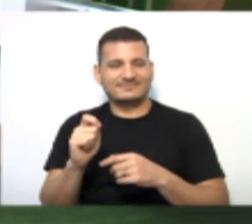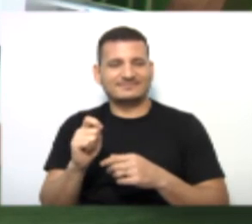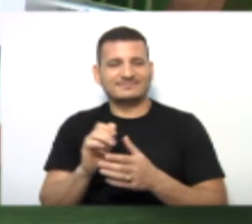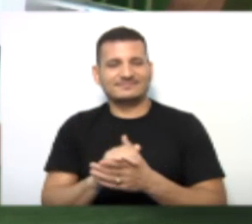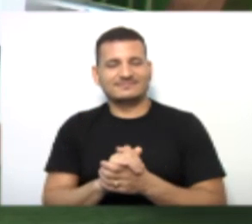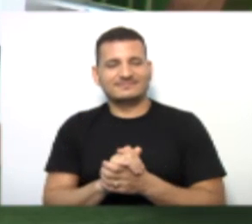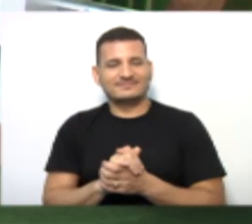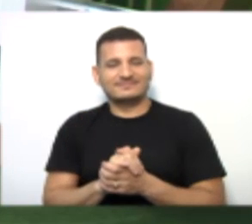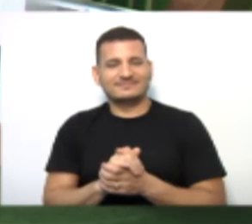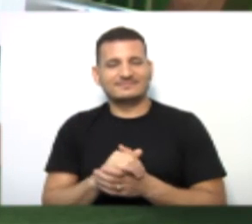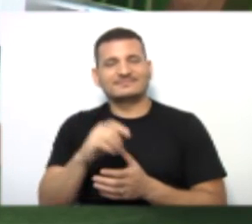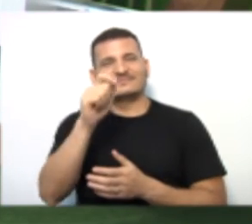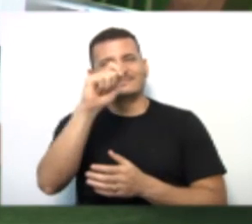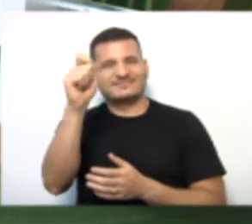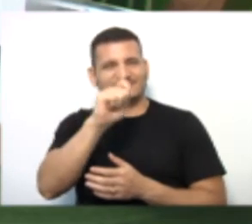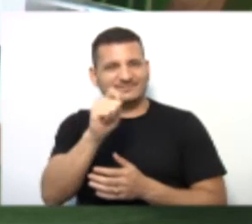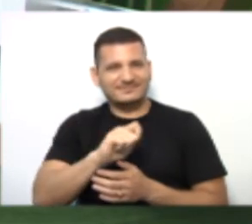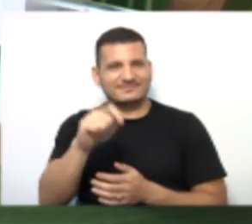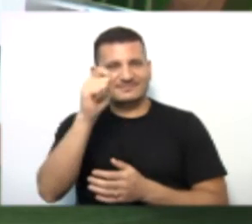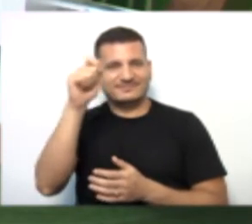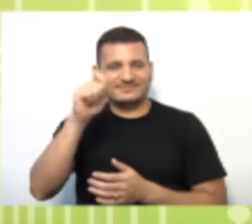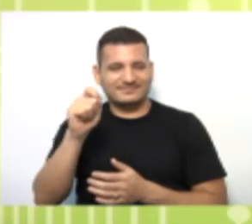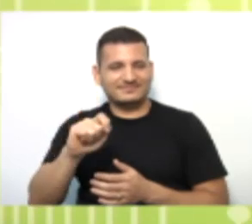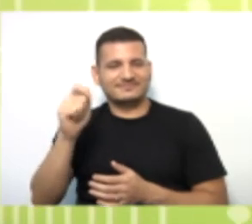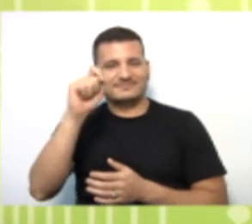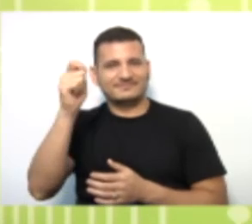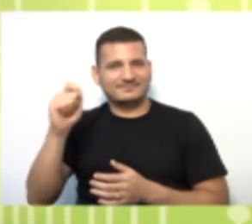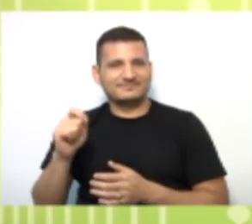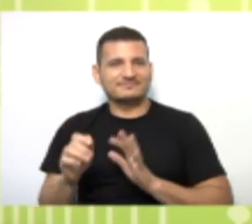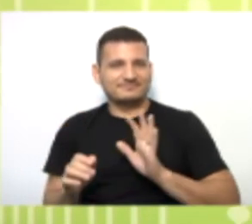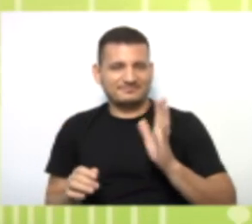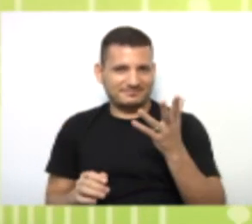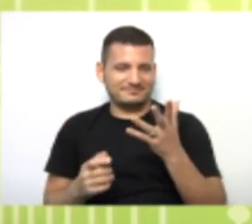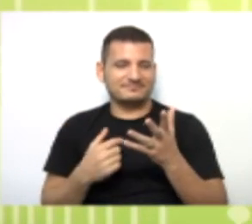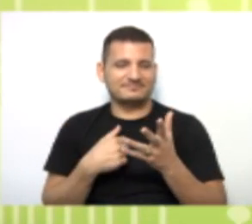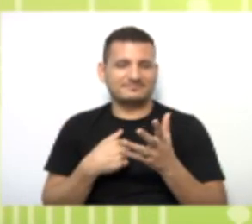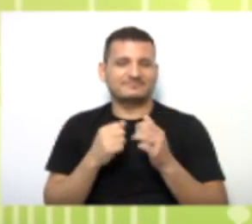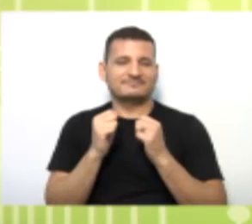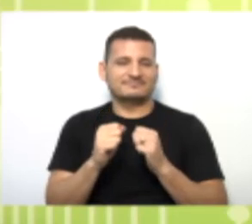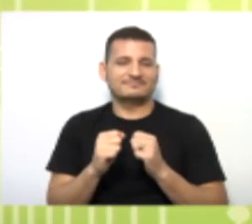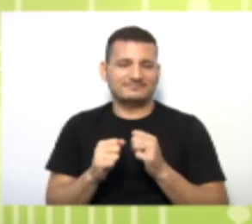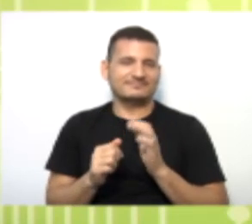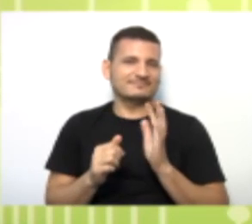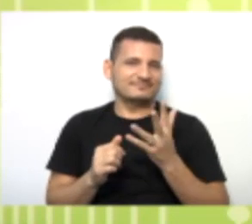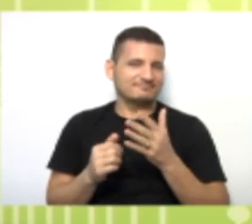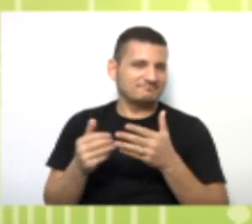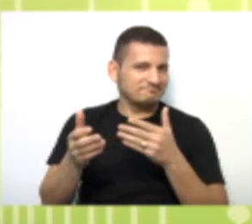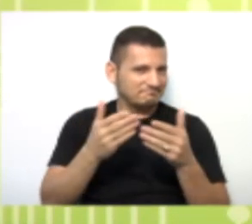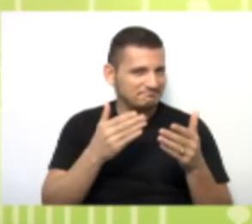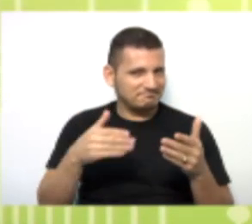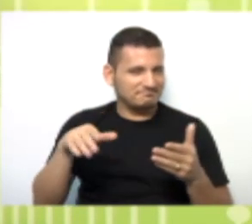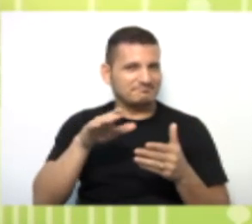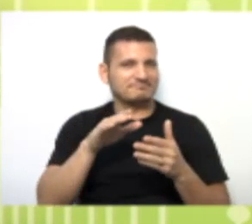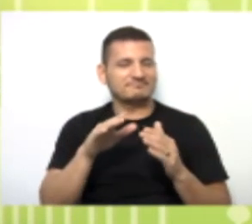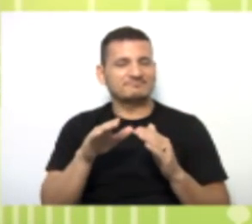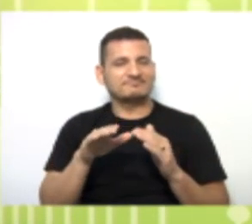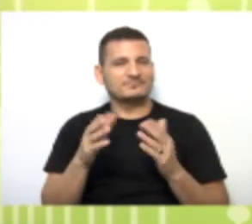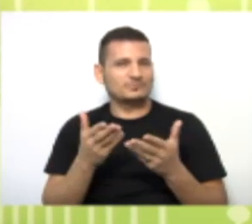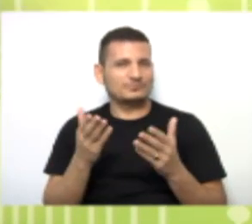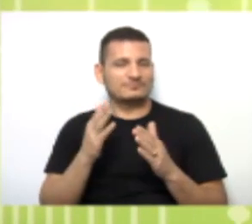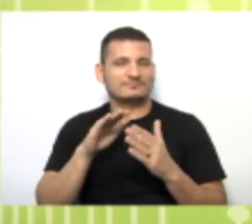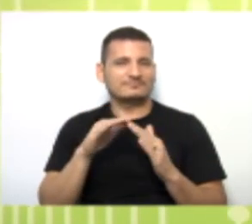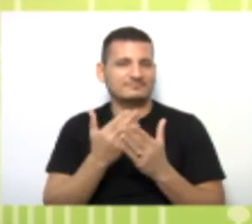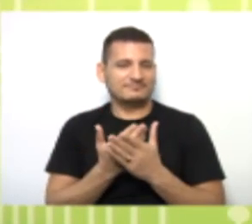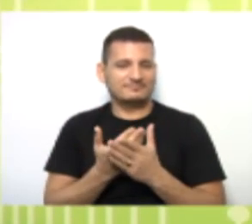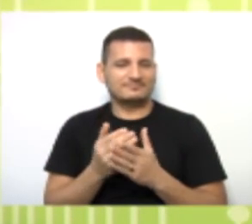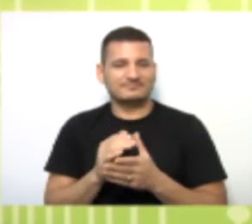isso? Aí ele escreve um monte de vezes, o professor pede sempre isso, tá, gente? Isso aconteceu comigo, pode acontecer com qualquer um na escola até hoje, não sei se isso ainda